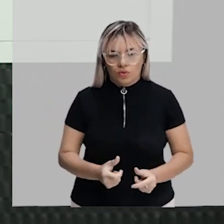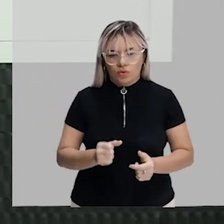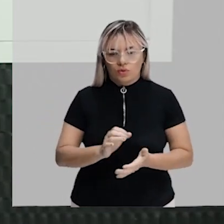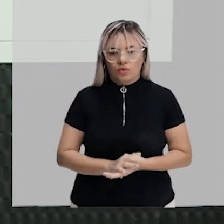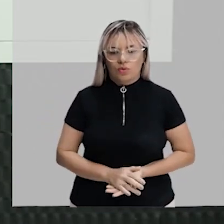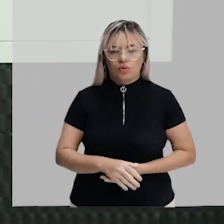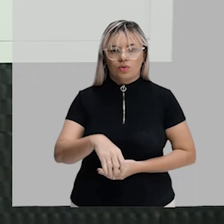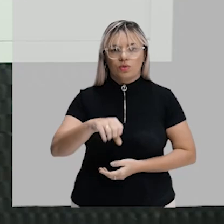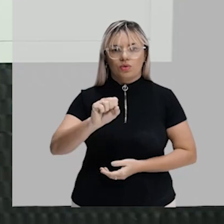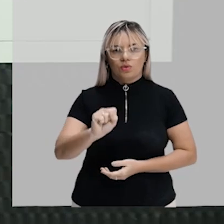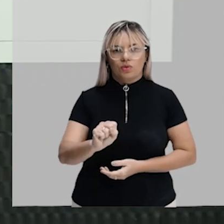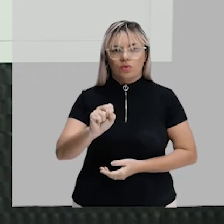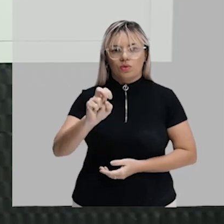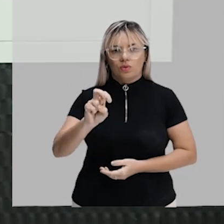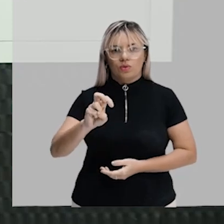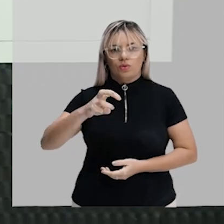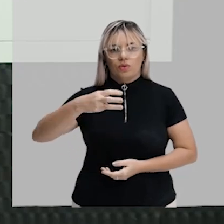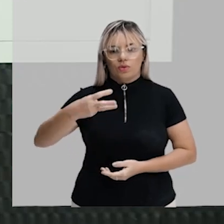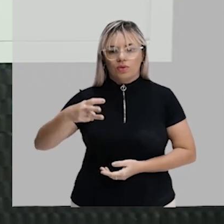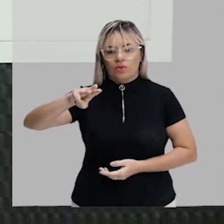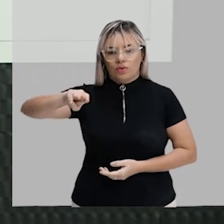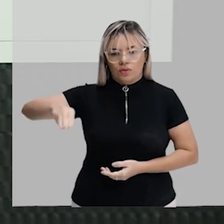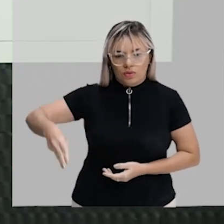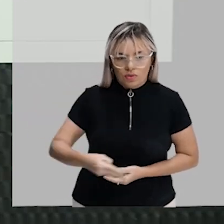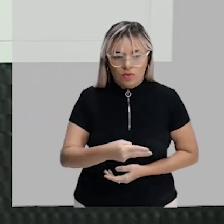853 milhões de hectares.